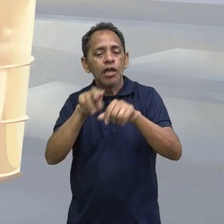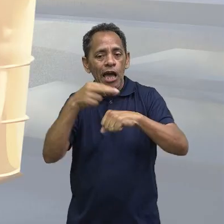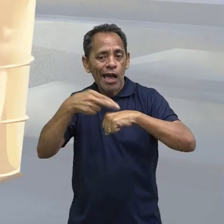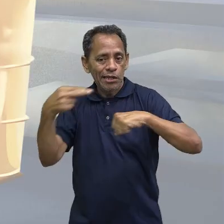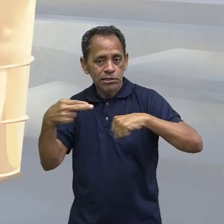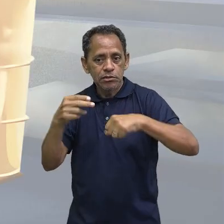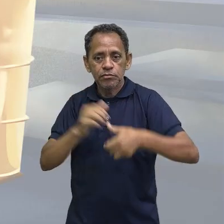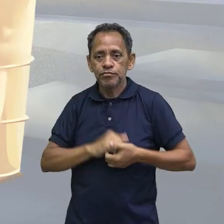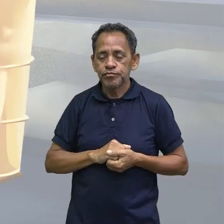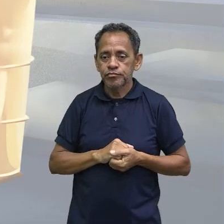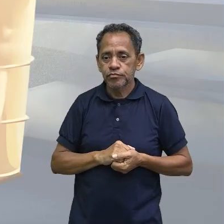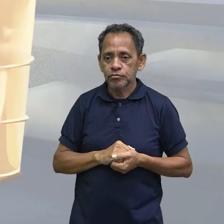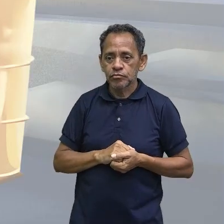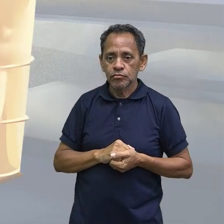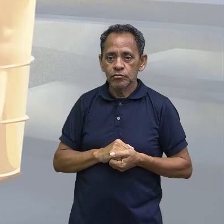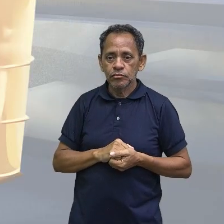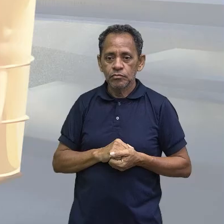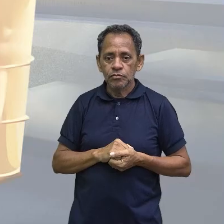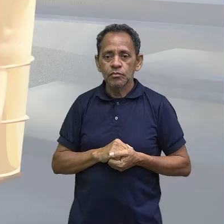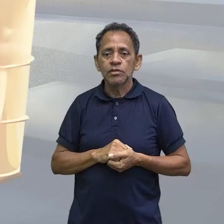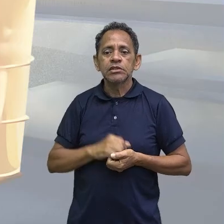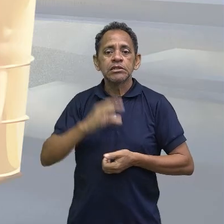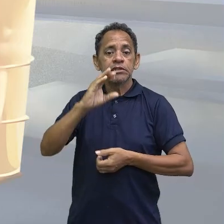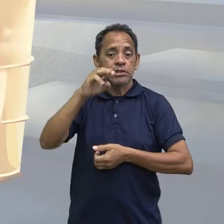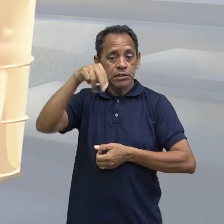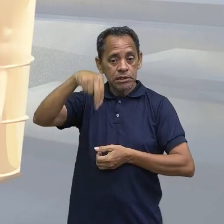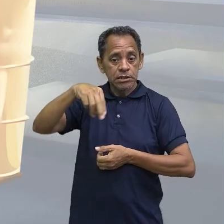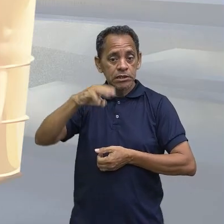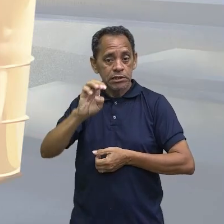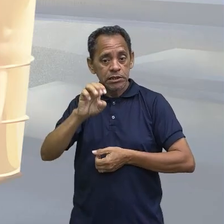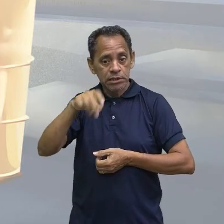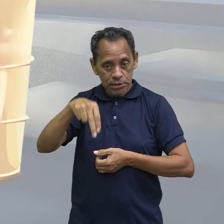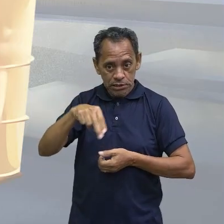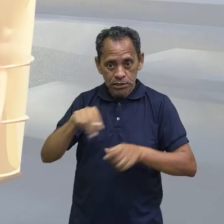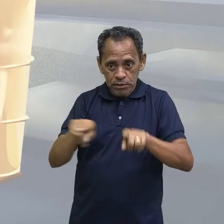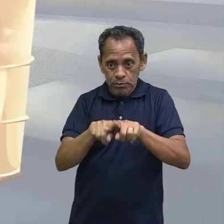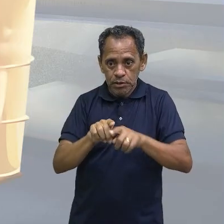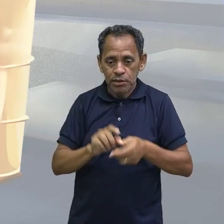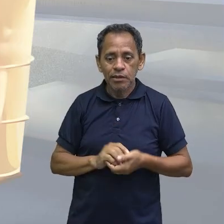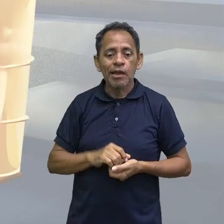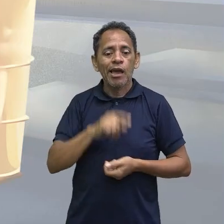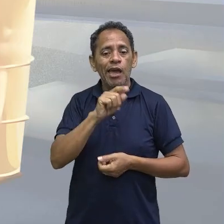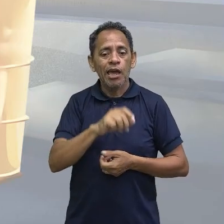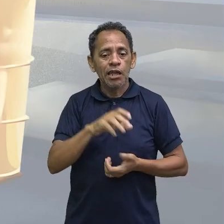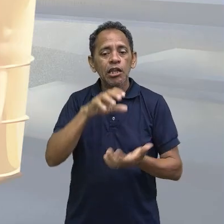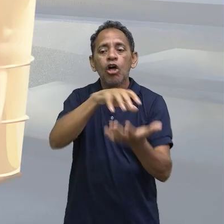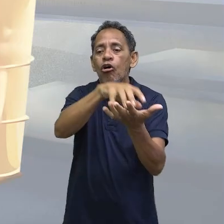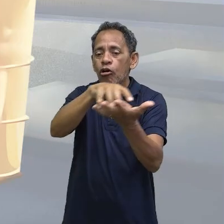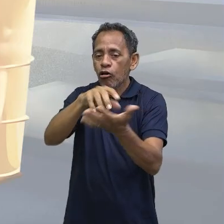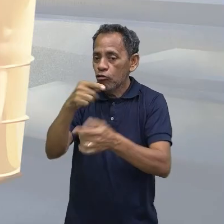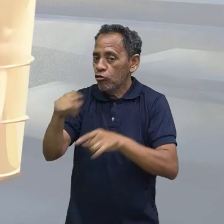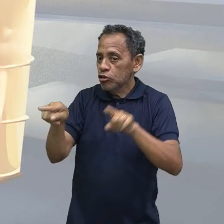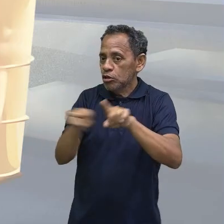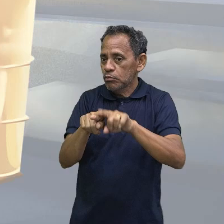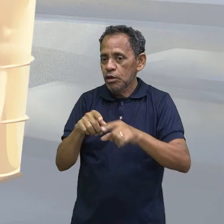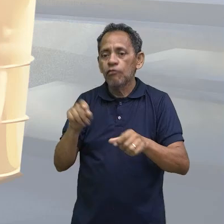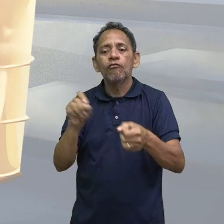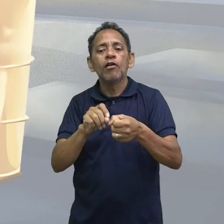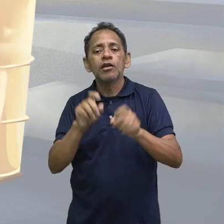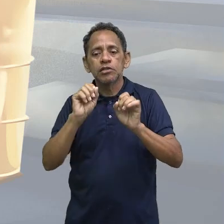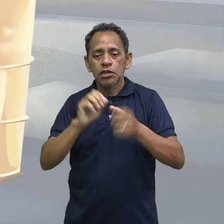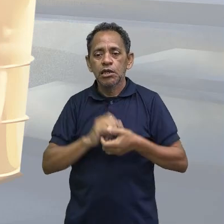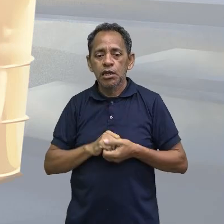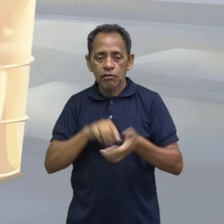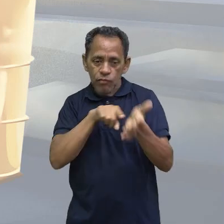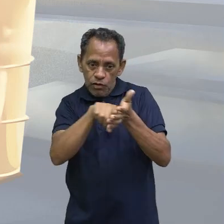Nacional de Energia Nuclear, CNEM, ela, né, e outros órgãos responsáveis fazem esse monitoramento